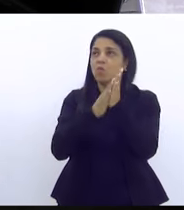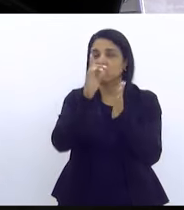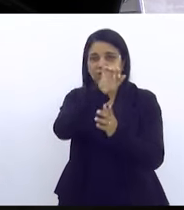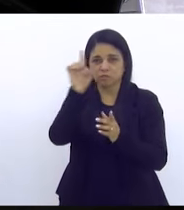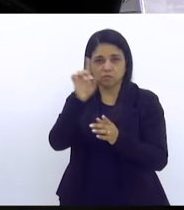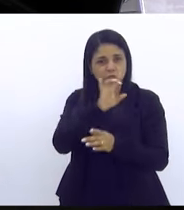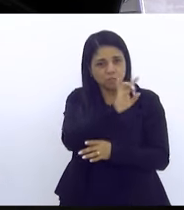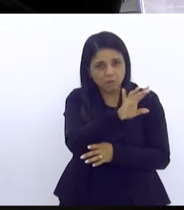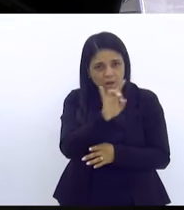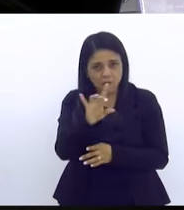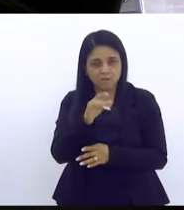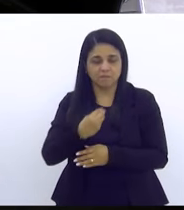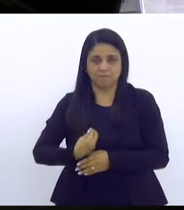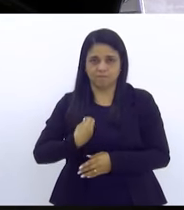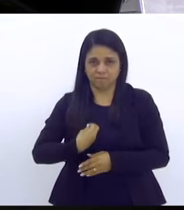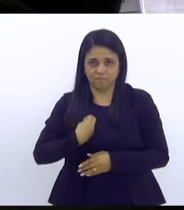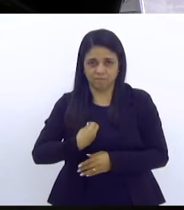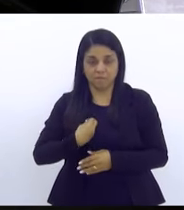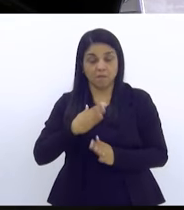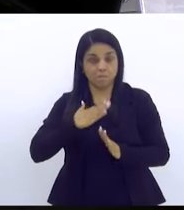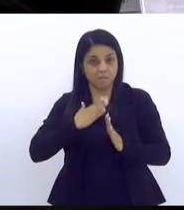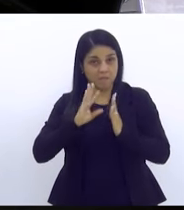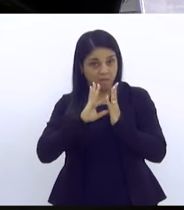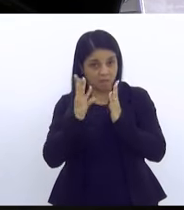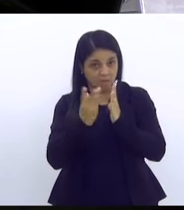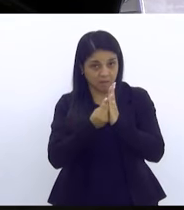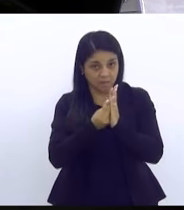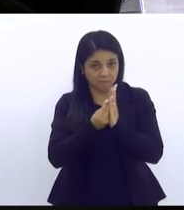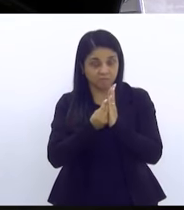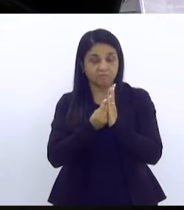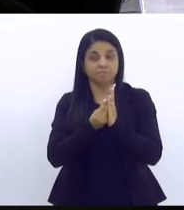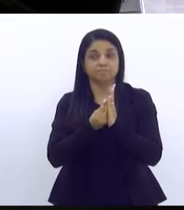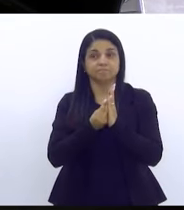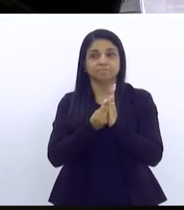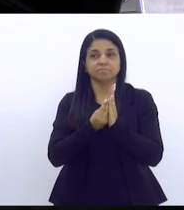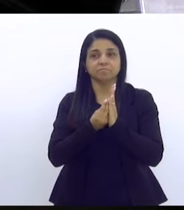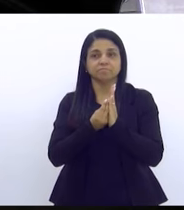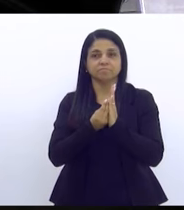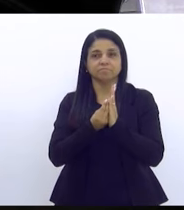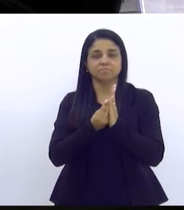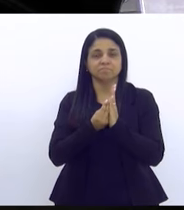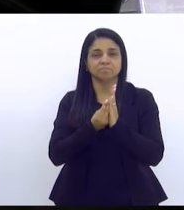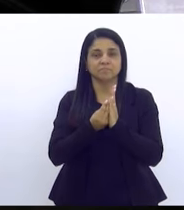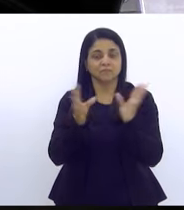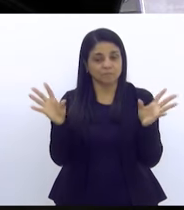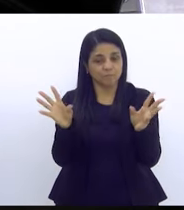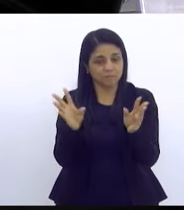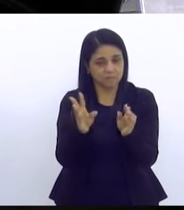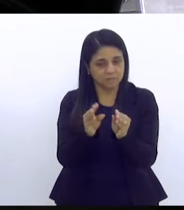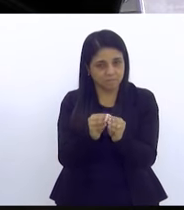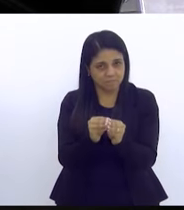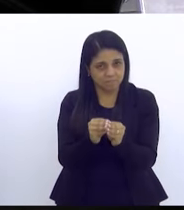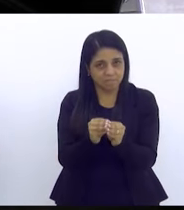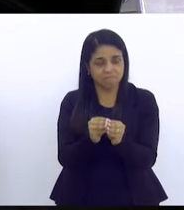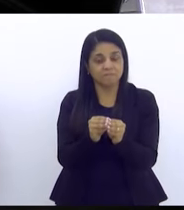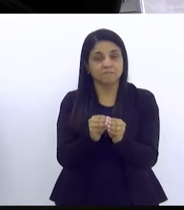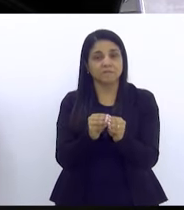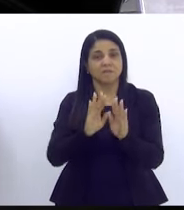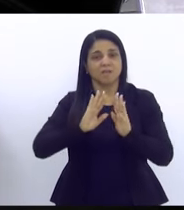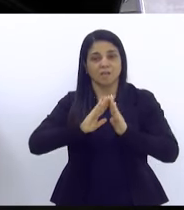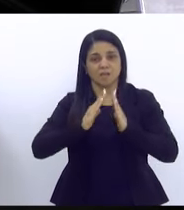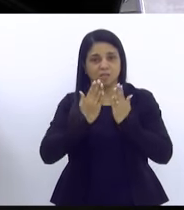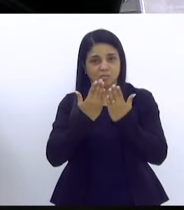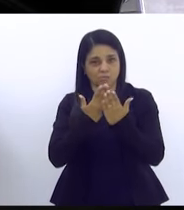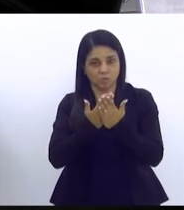porque lá na minha igreja, né, nós fazemos assim, quando vamos encerrar a escola bíblica dominical, todo mundo dentro